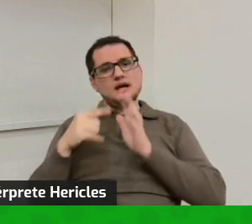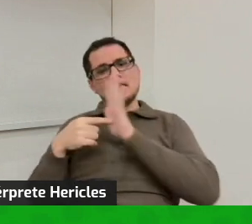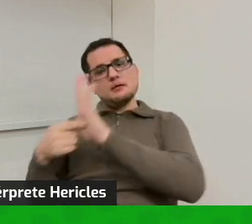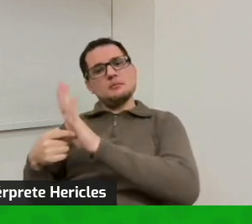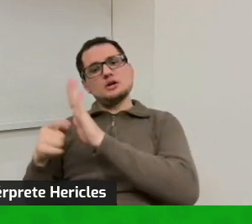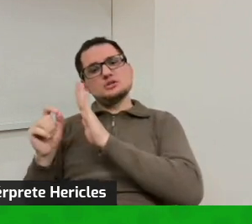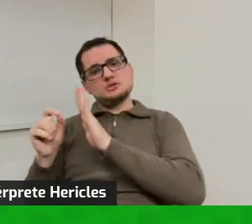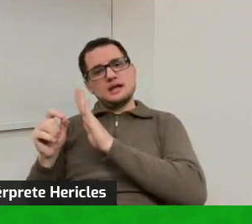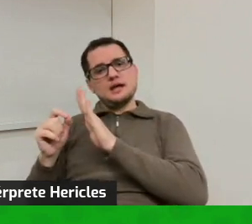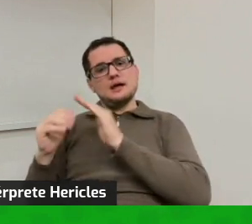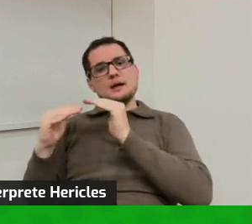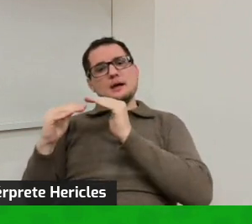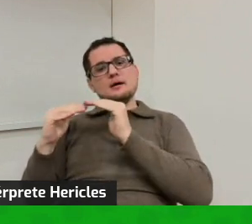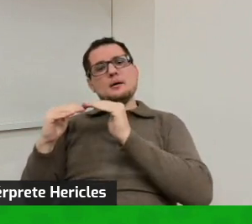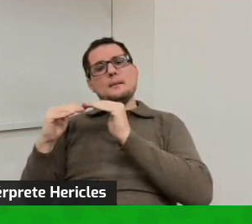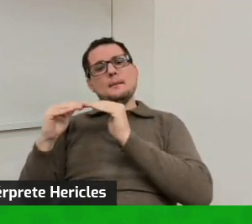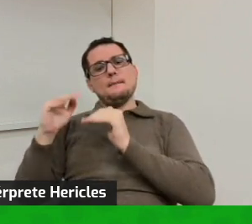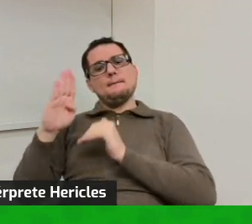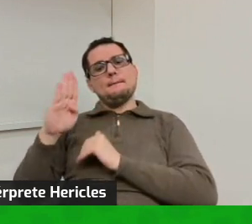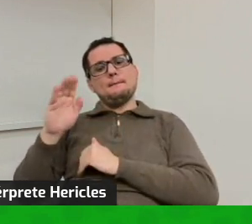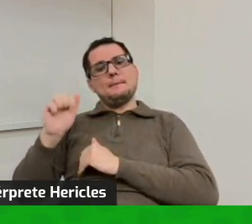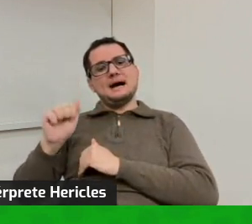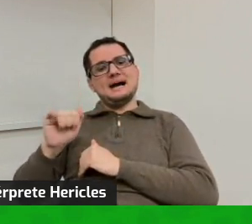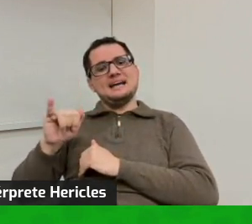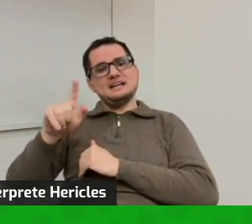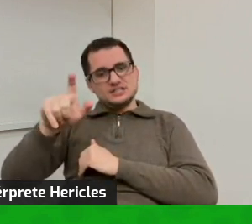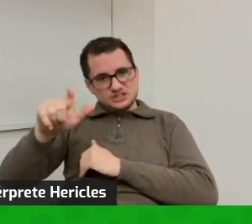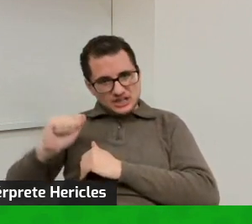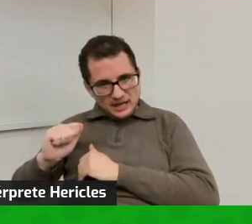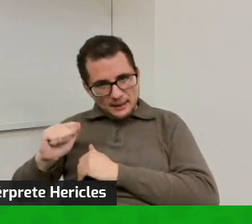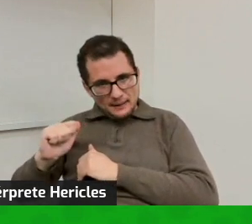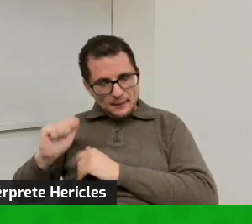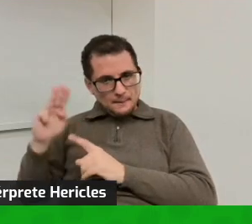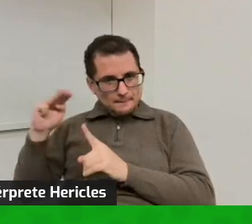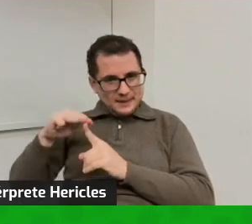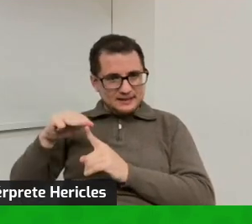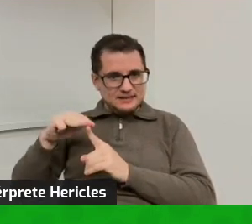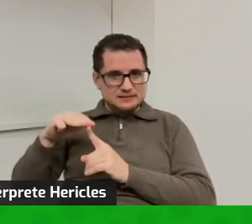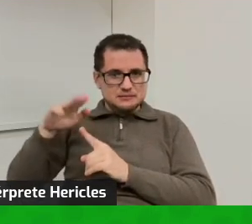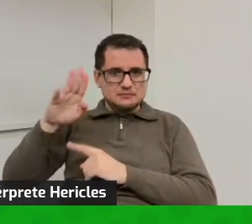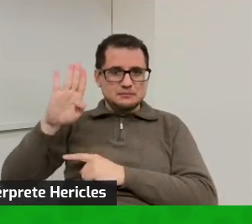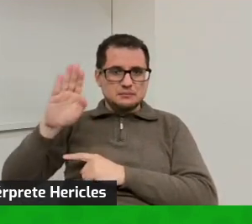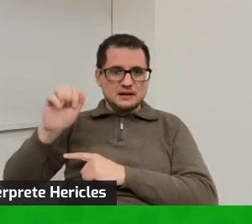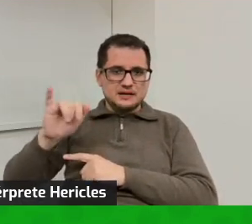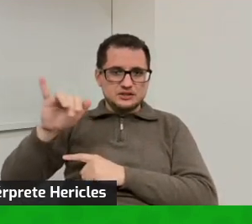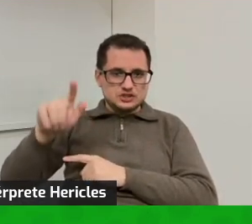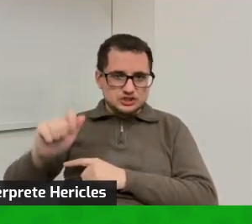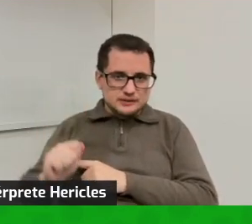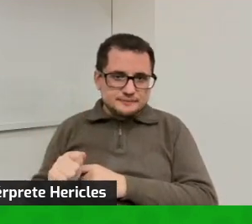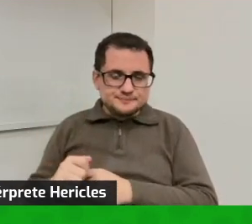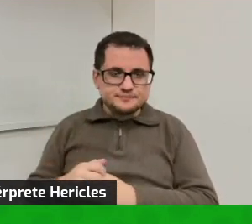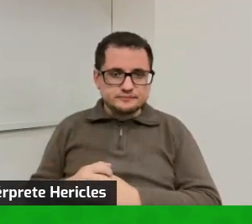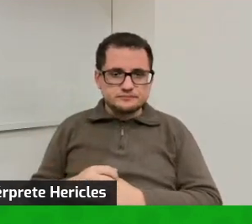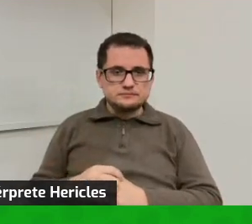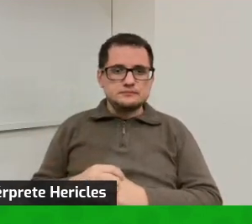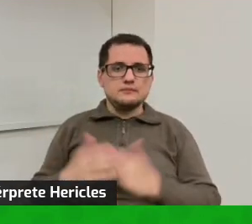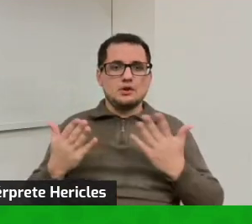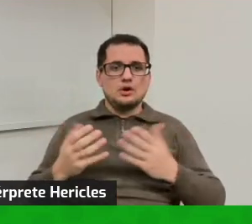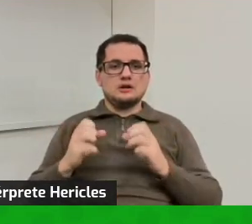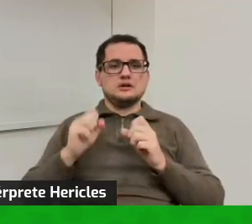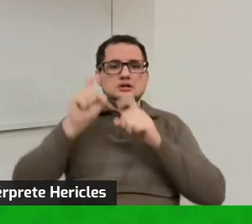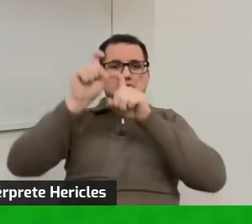abaixo da minha meta. Coloco aqui. E agora eu posso